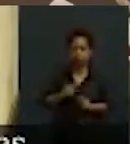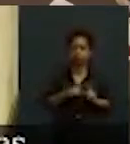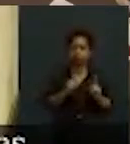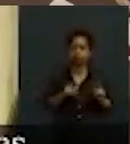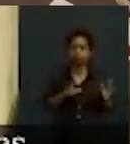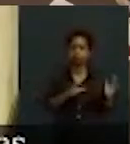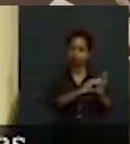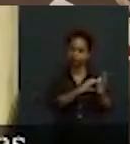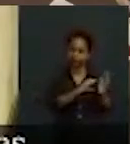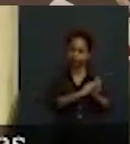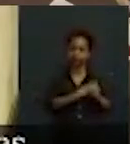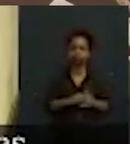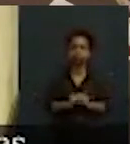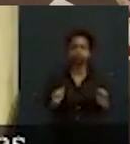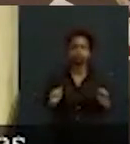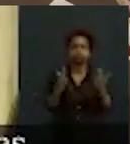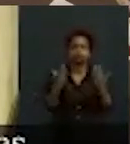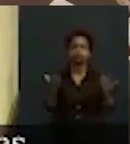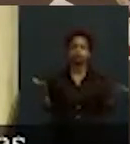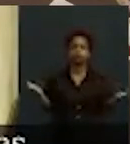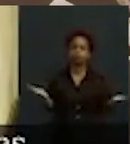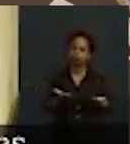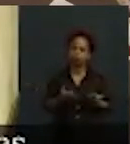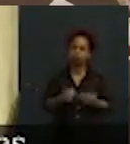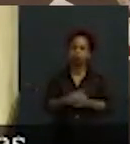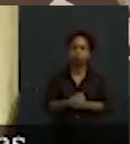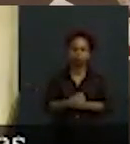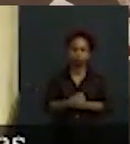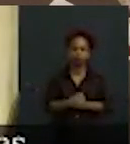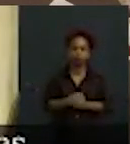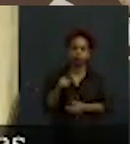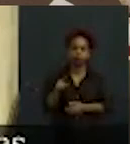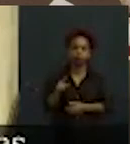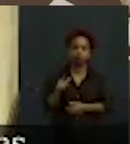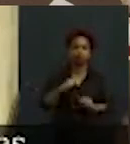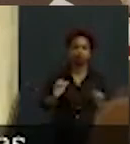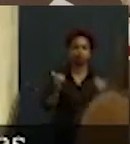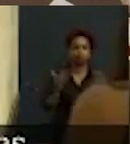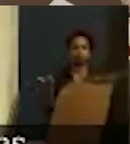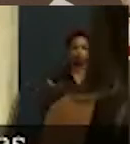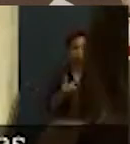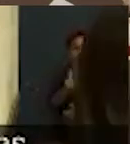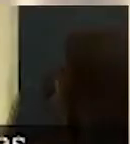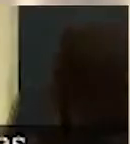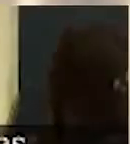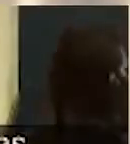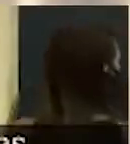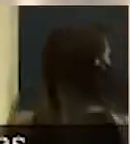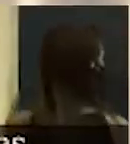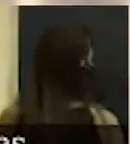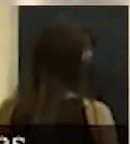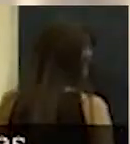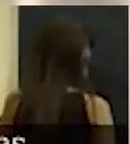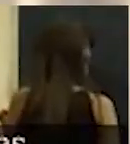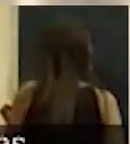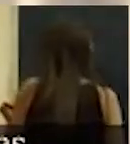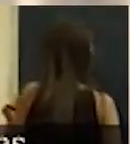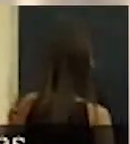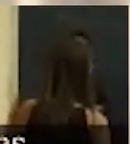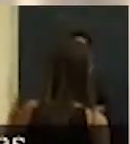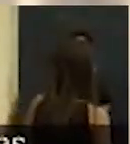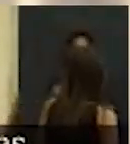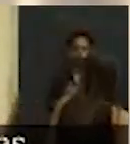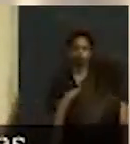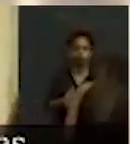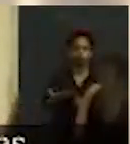servidores. Celebramos hoje, solenemente, as festividades do Dia Nacional do Ministério Público,